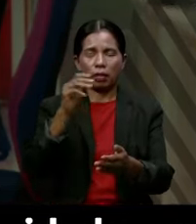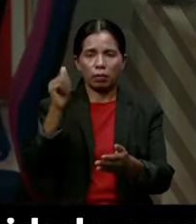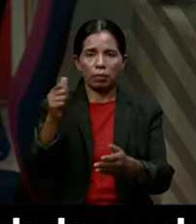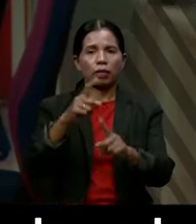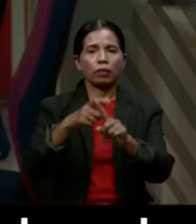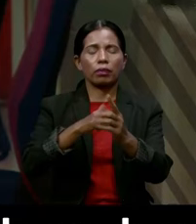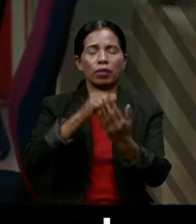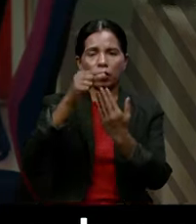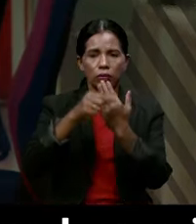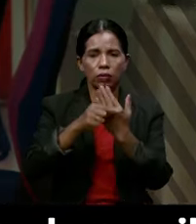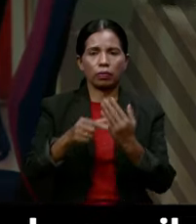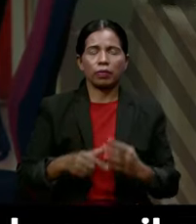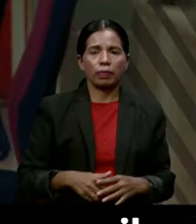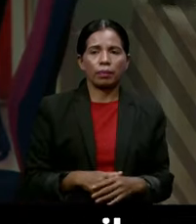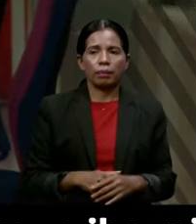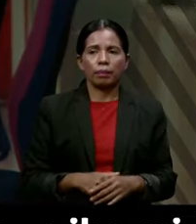Nagosto.